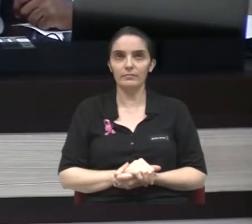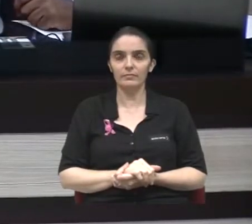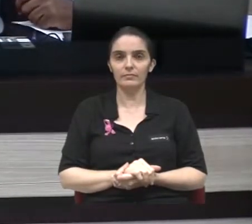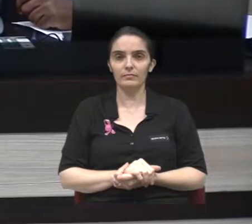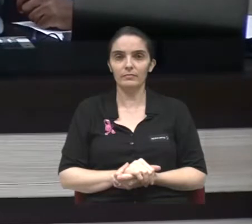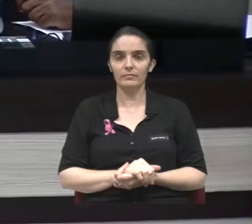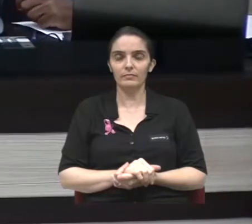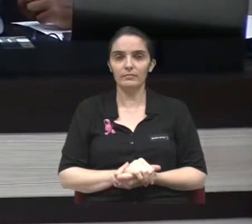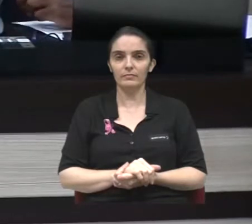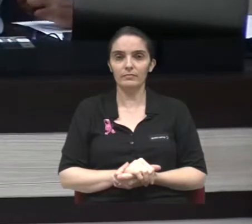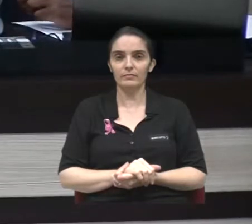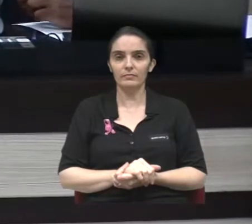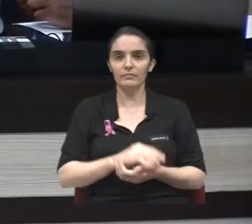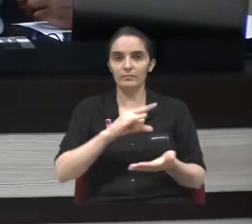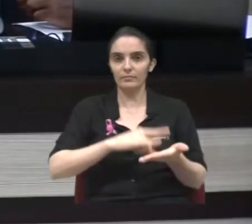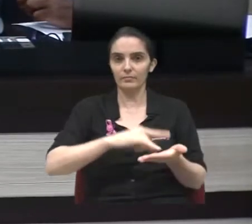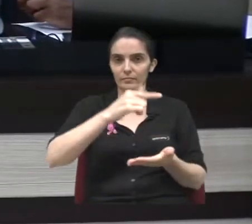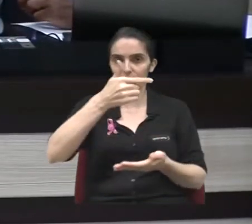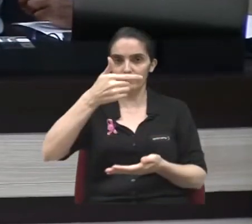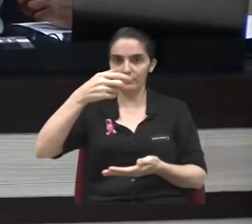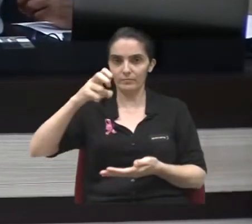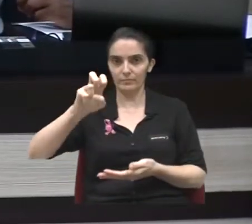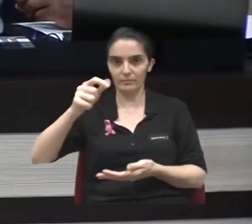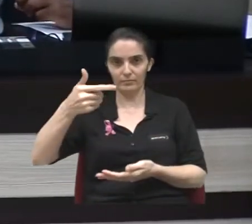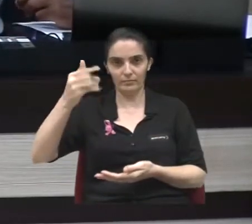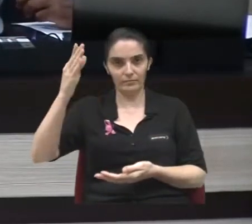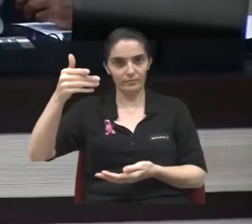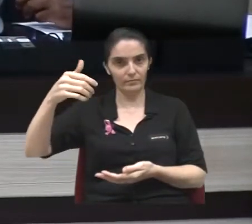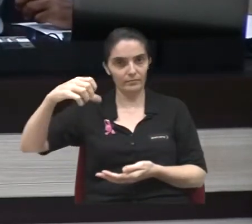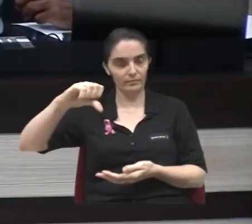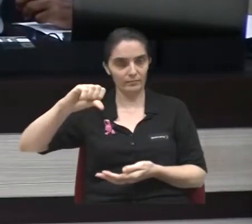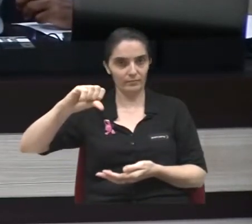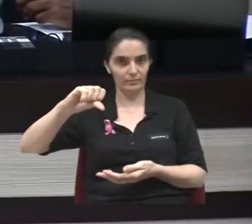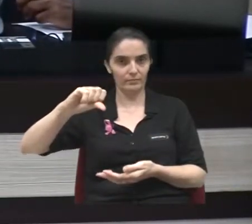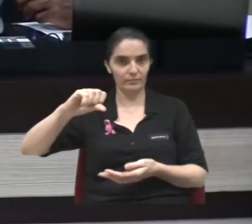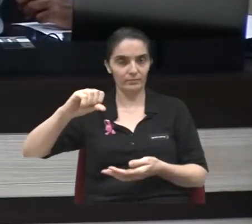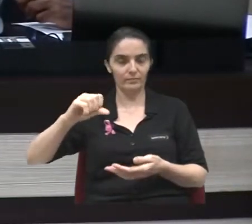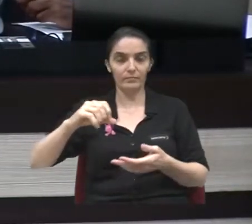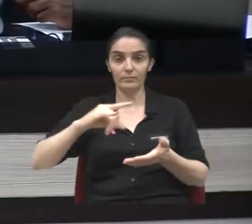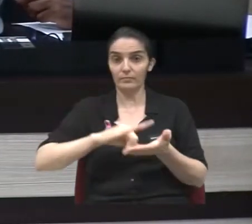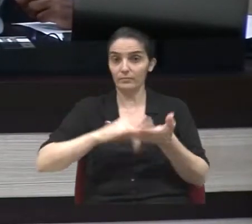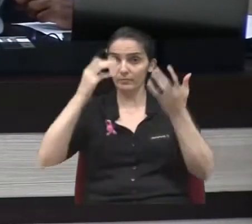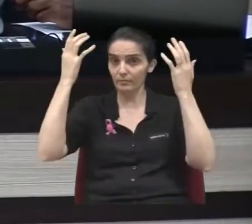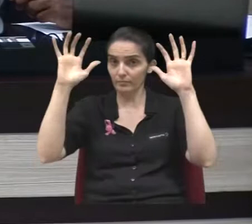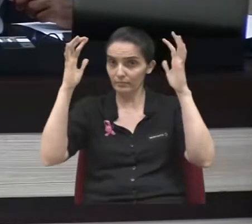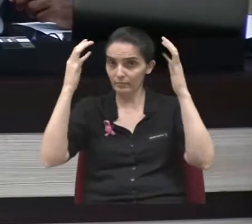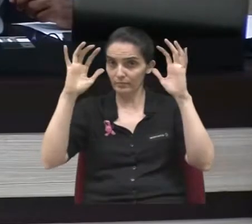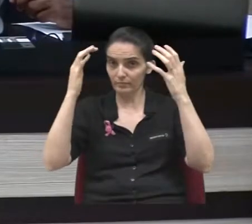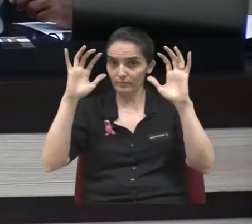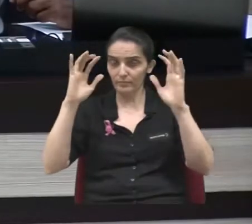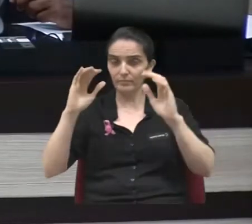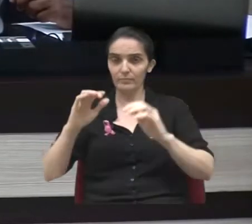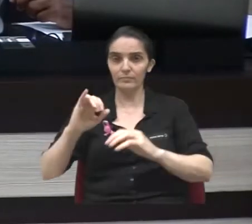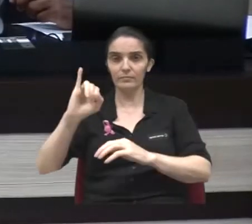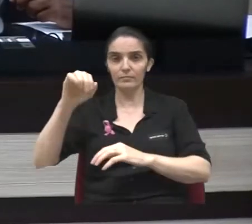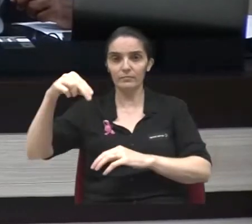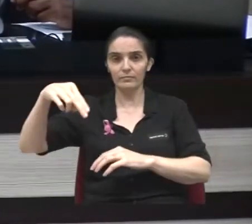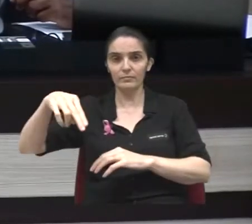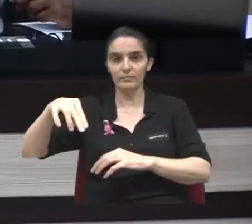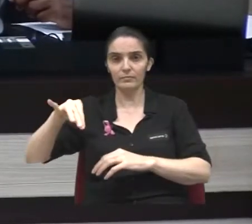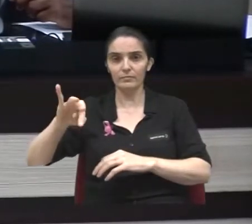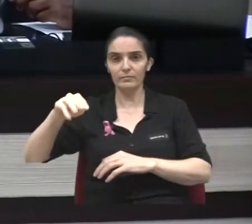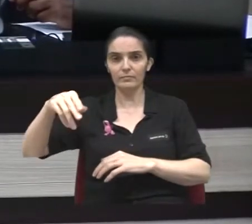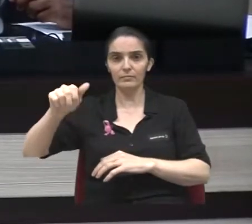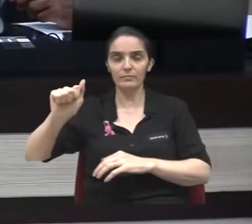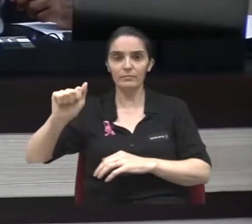252. Moção 252/2019. Moção de aplauso à íntima Ligeri pela